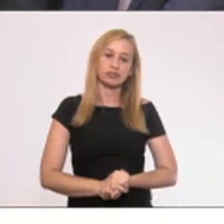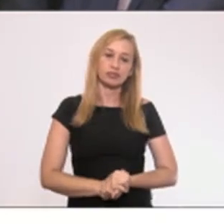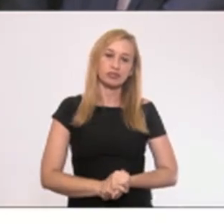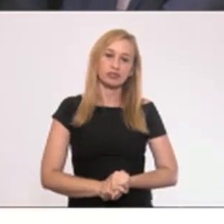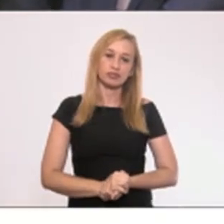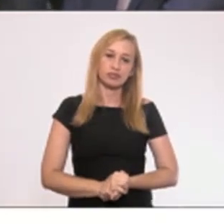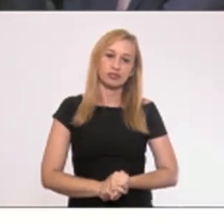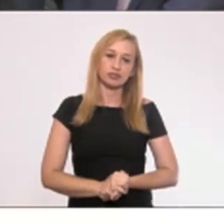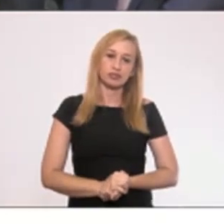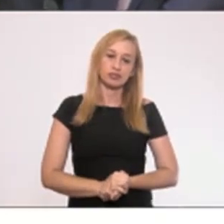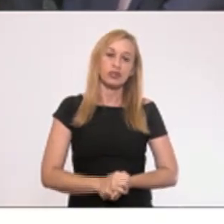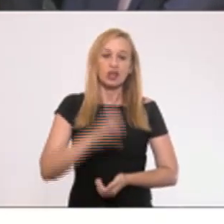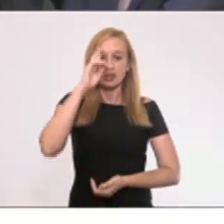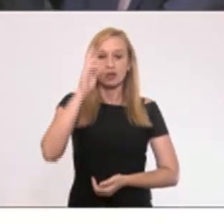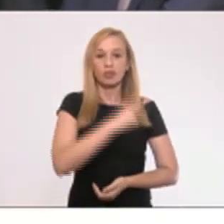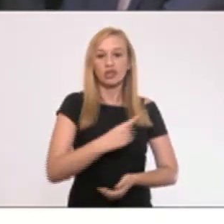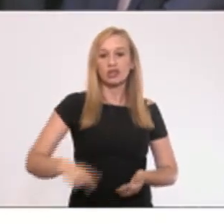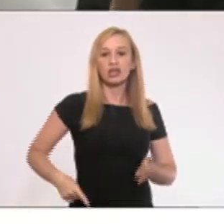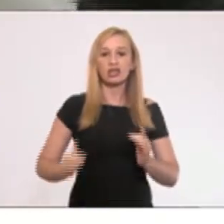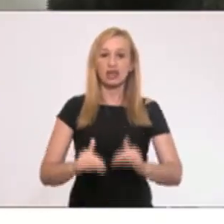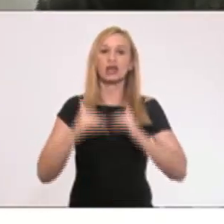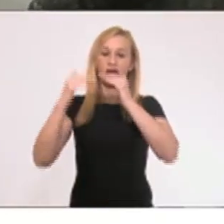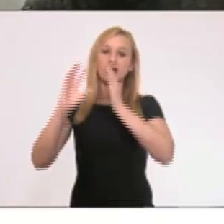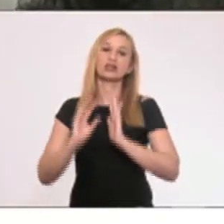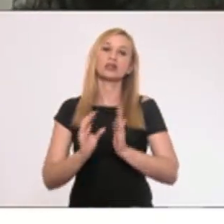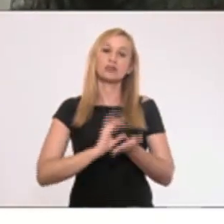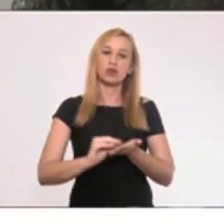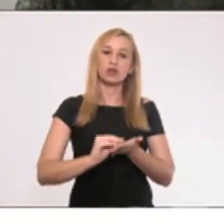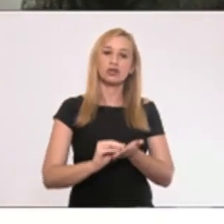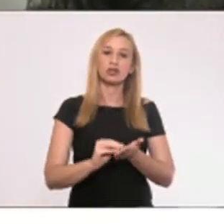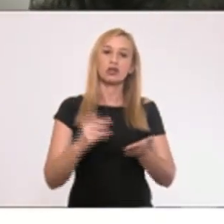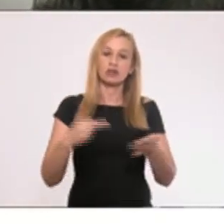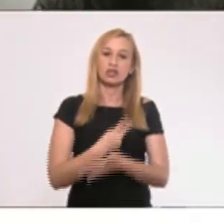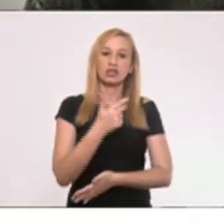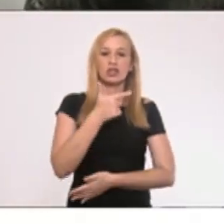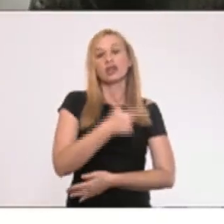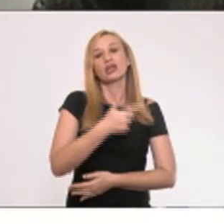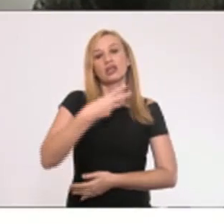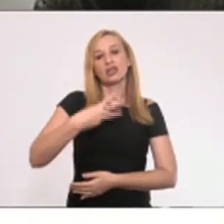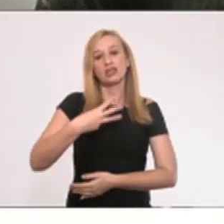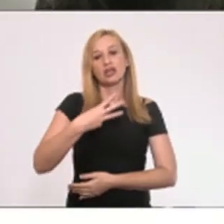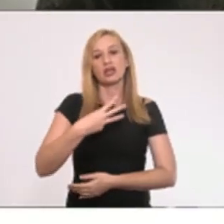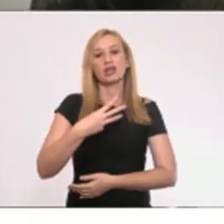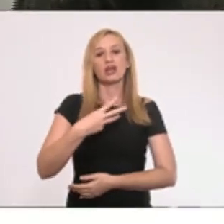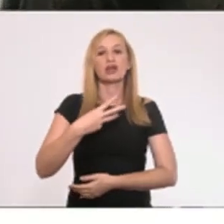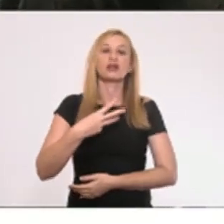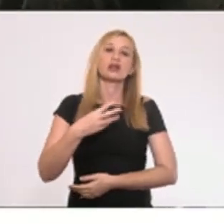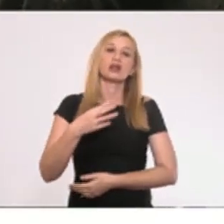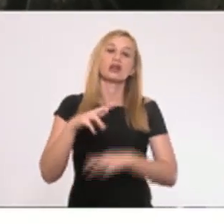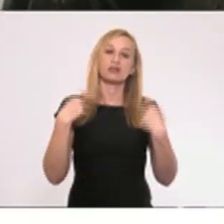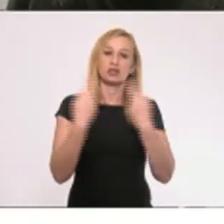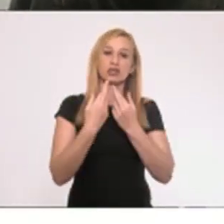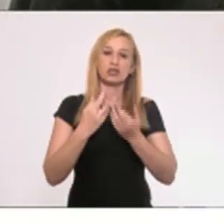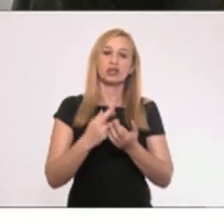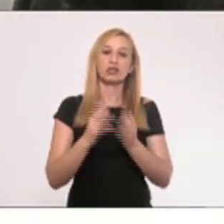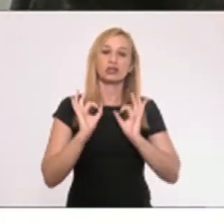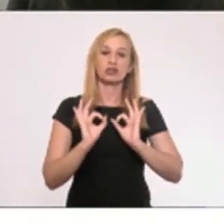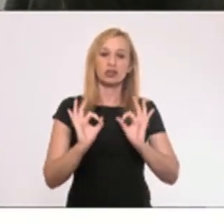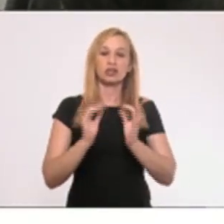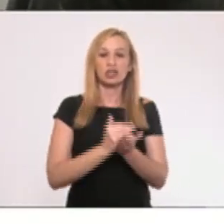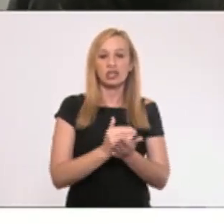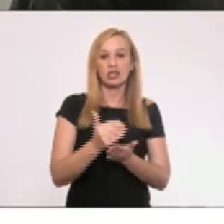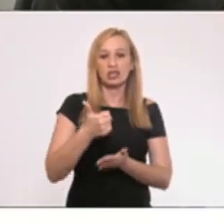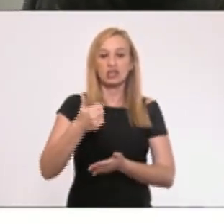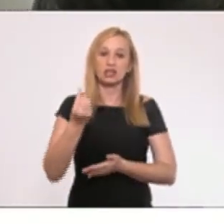Da presente sessão. Senhor presidente, a ata reflete com exatidão o ocorrido na 13ª sessão extraordinária, que iniciada às